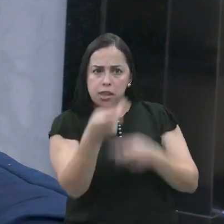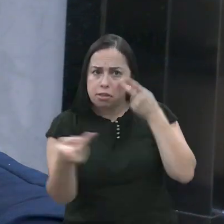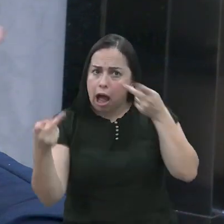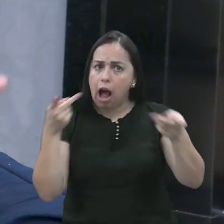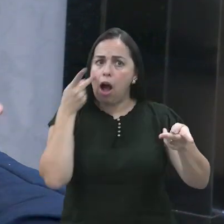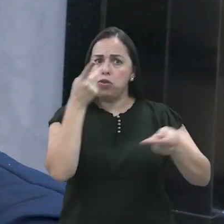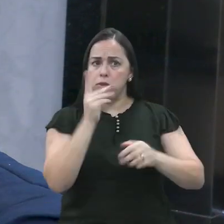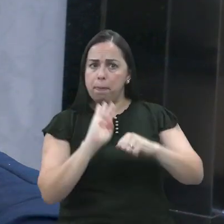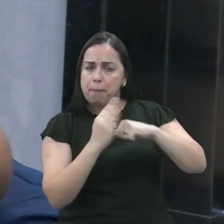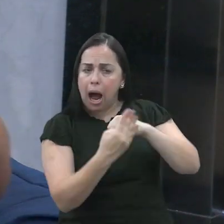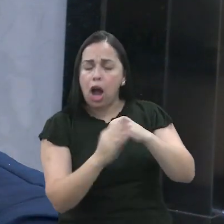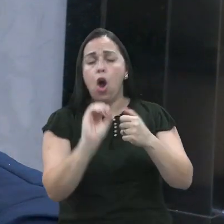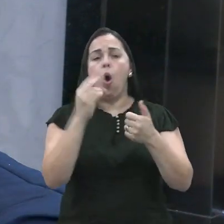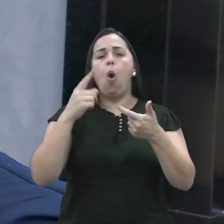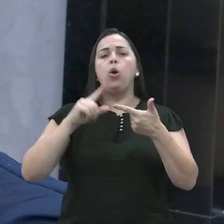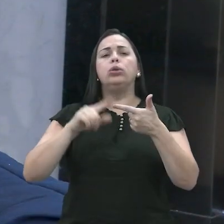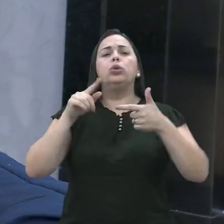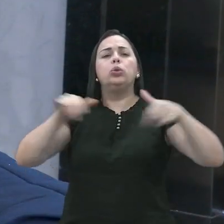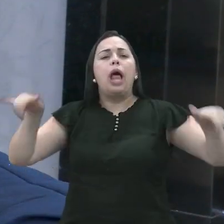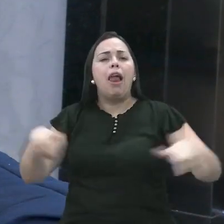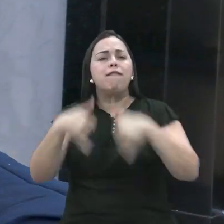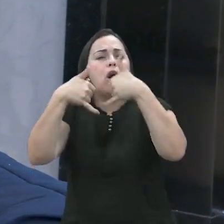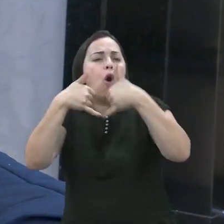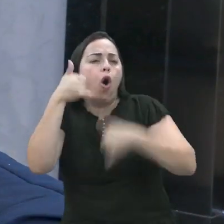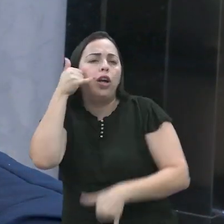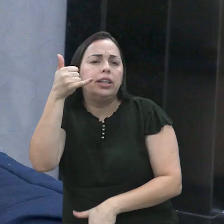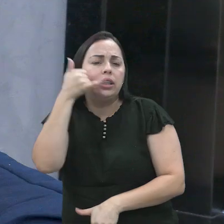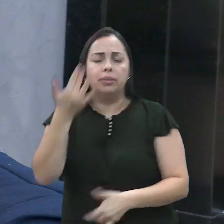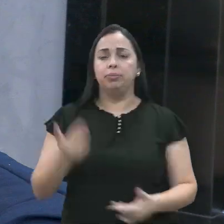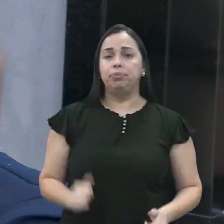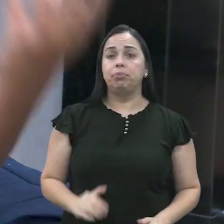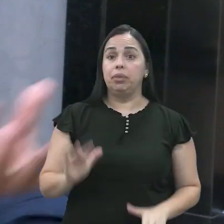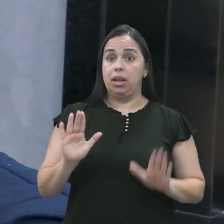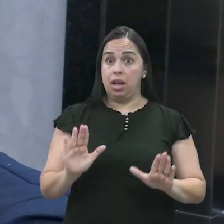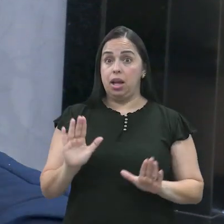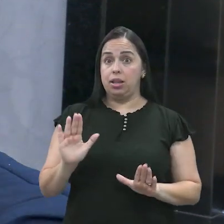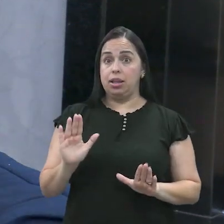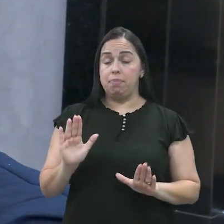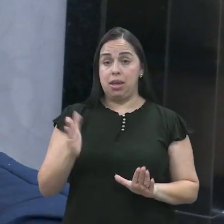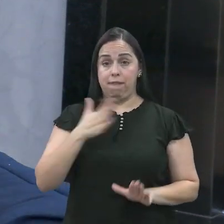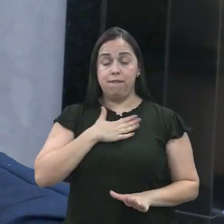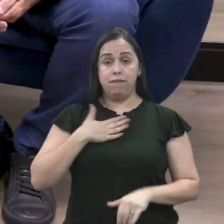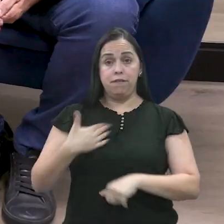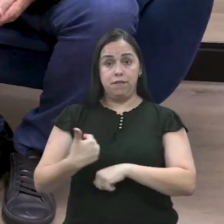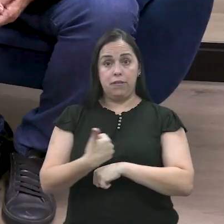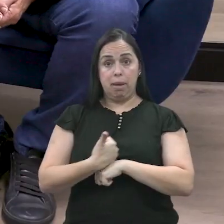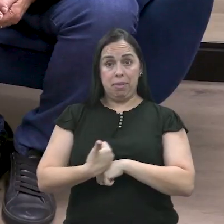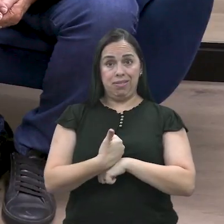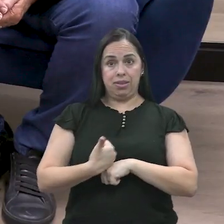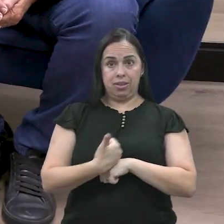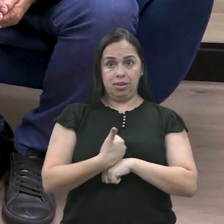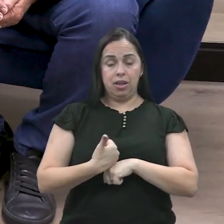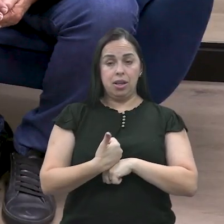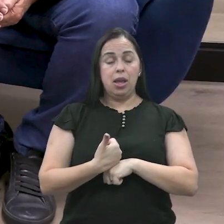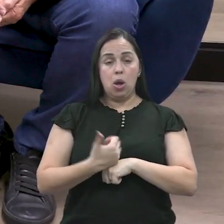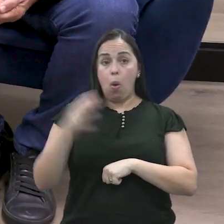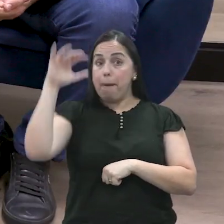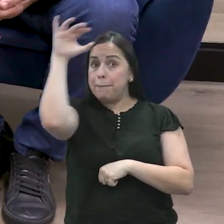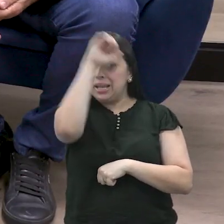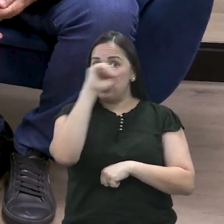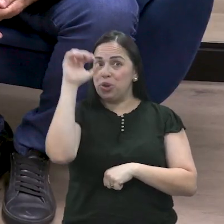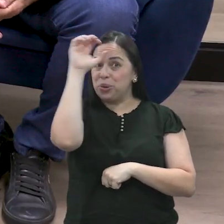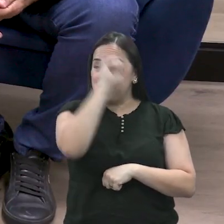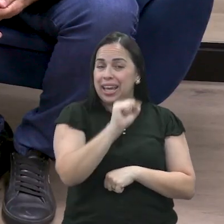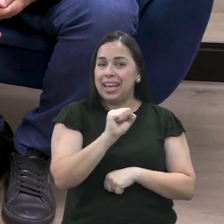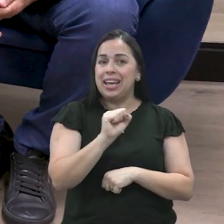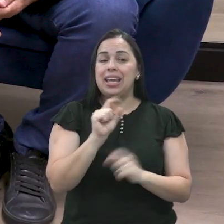vai se fazer mais presente nos bairros? Vai ter um contato direto por telefone? Como é que vai ser esse atendimento com a população? Eu aprendi muito na minha vida profissional que o